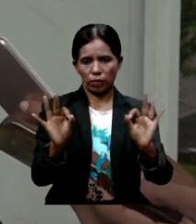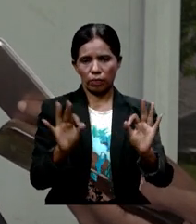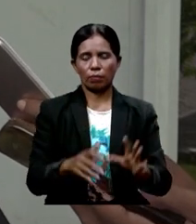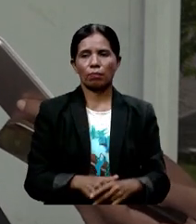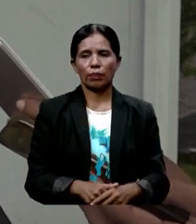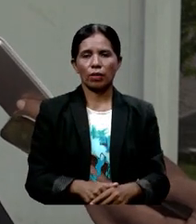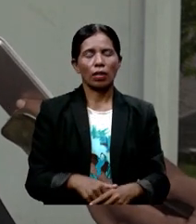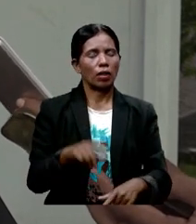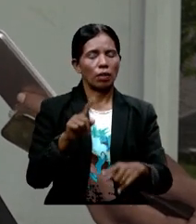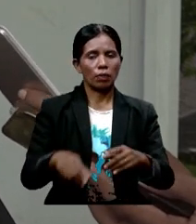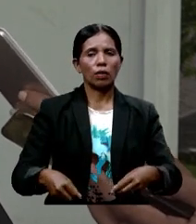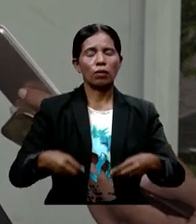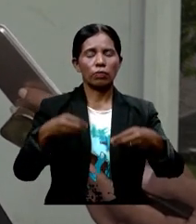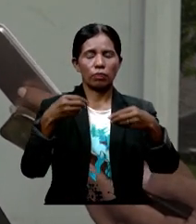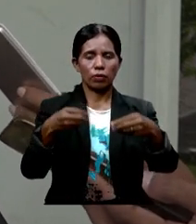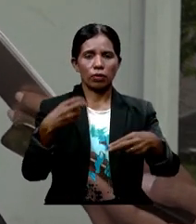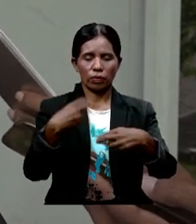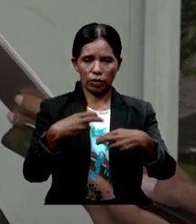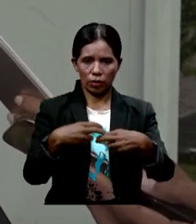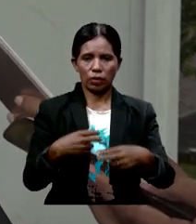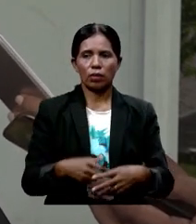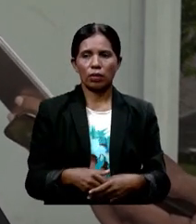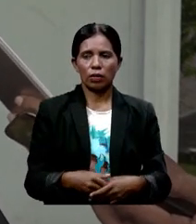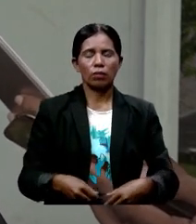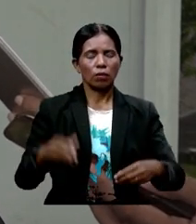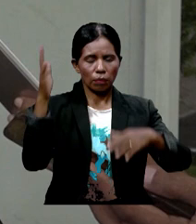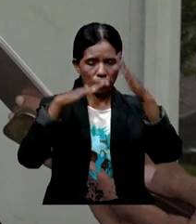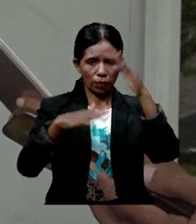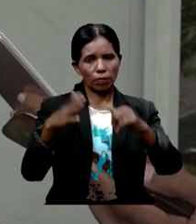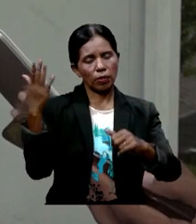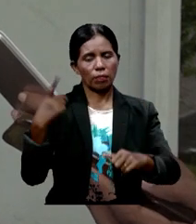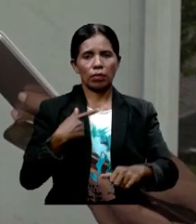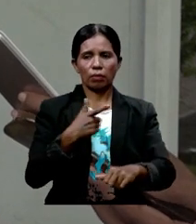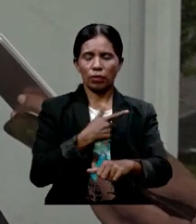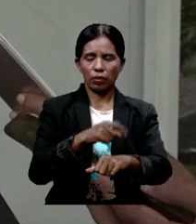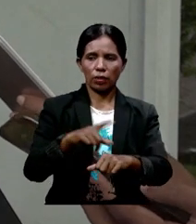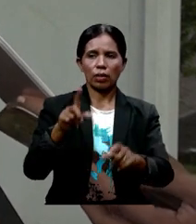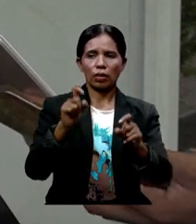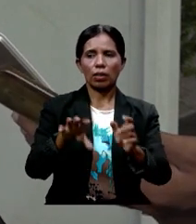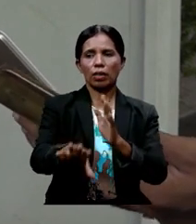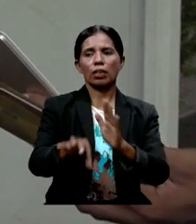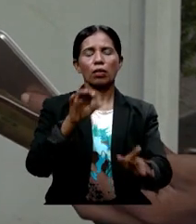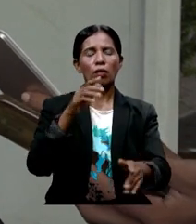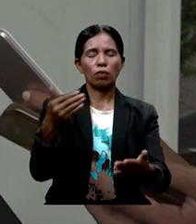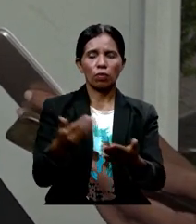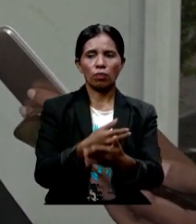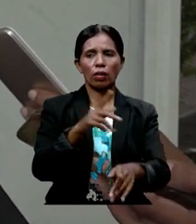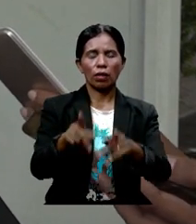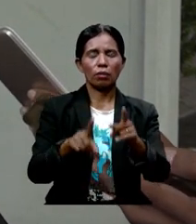Para lá, ele for prejuízo. Se lá, se ele desiste, você vai fazer problema no parlamento. O parlamento tem que ir para o MD, troca nem a